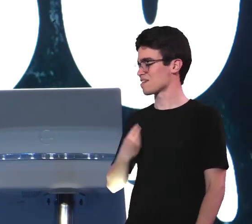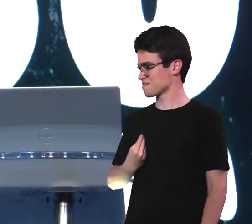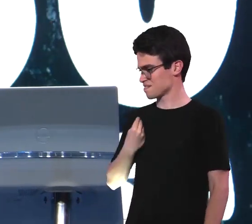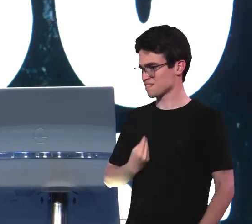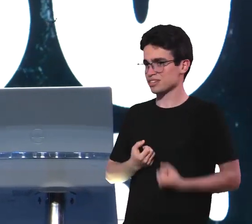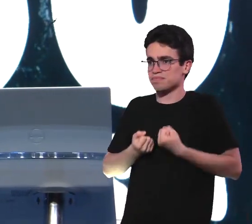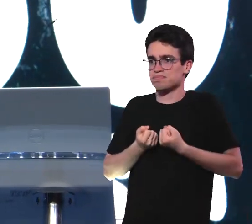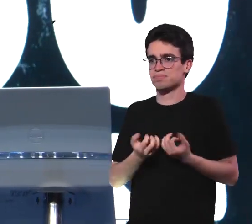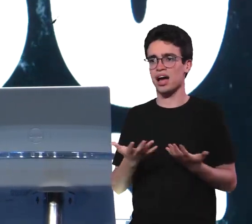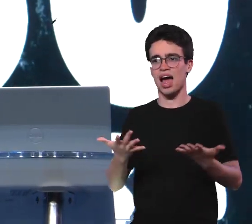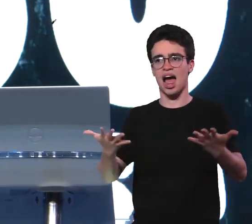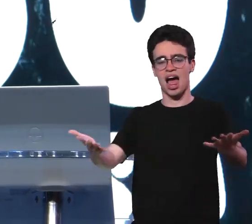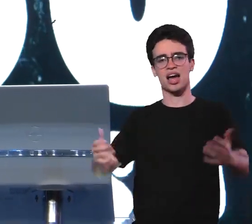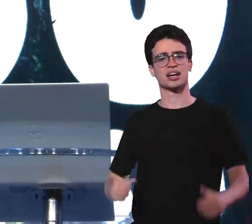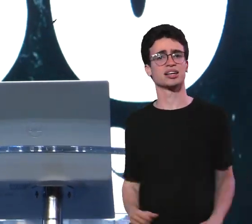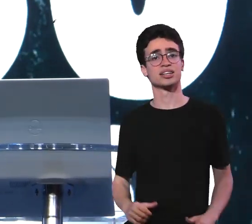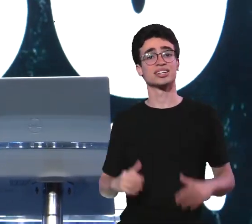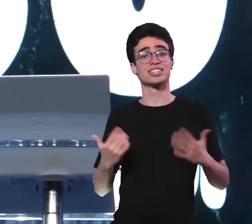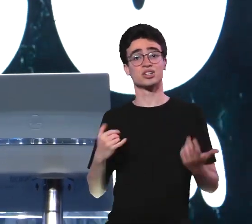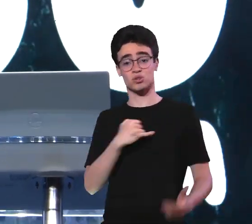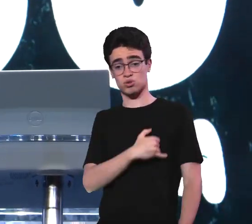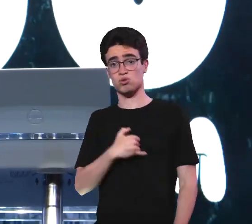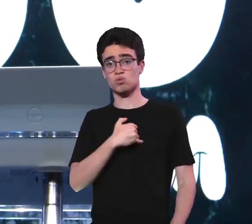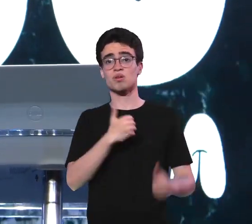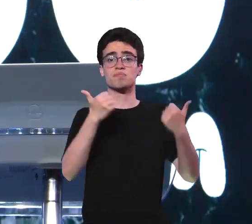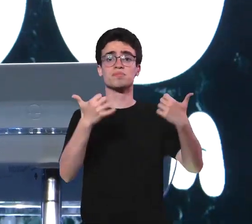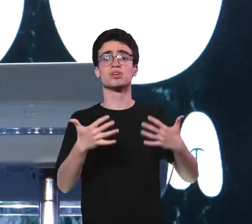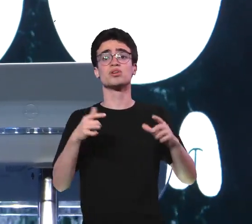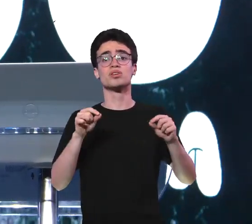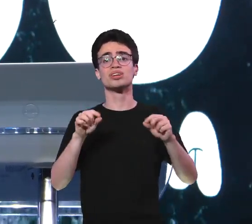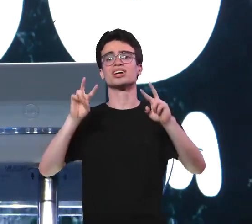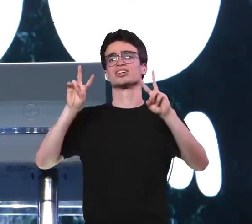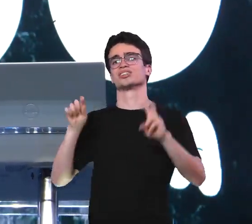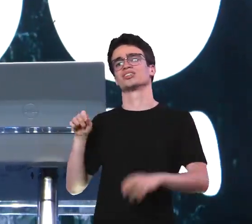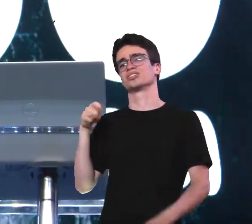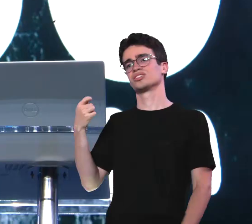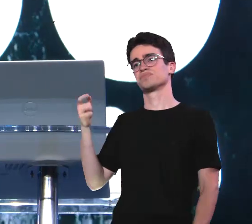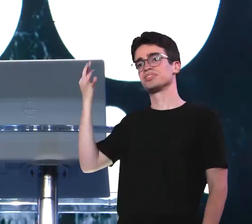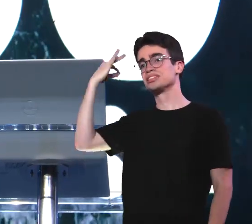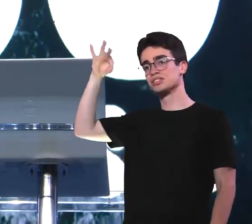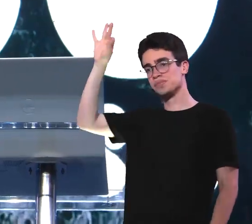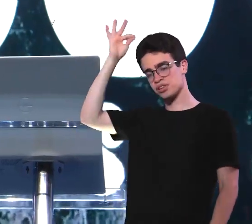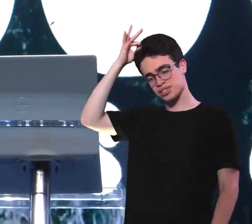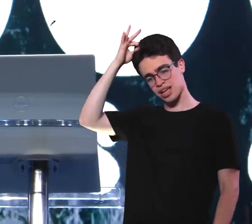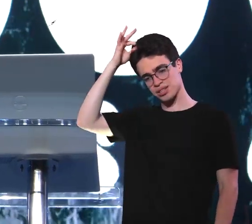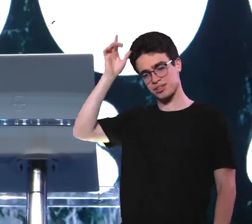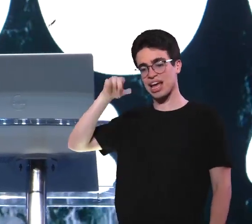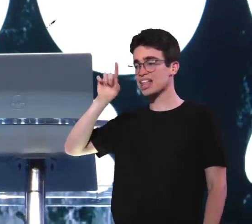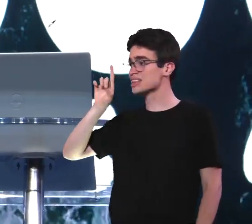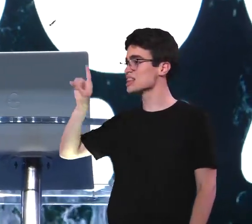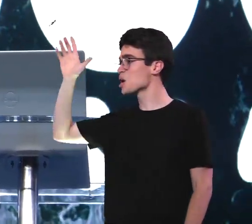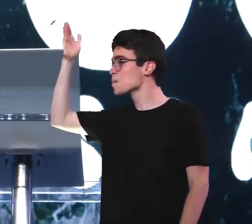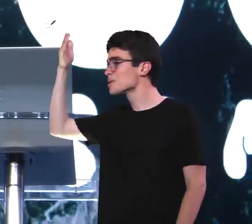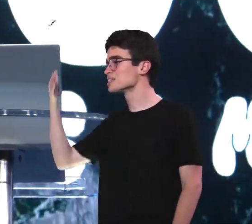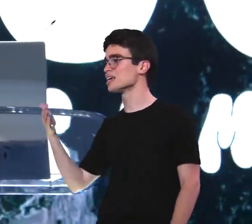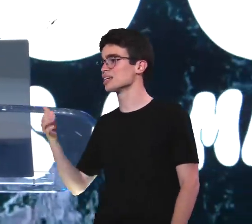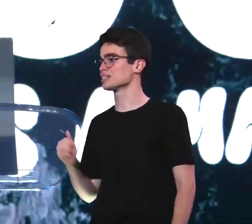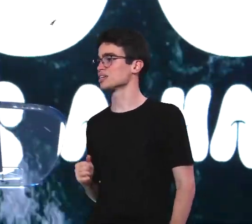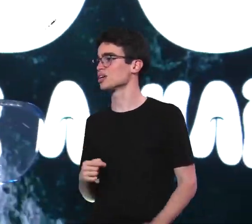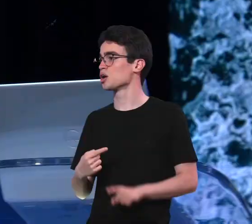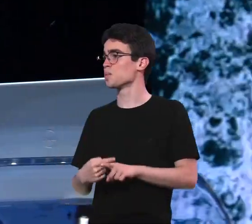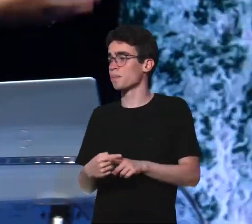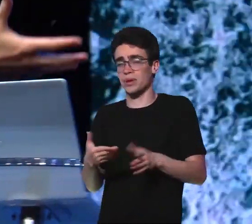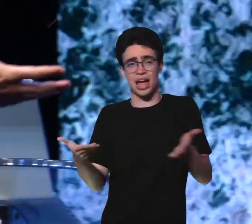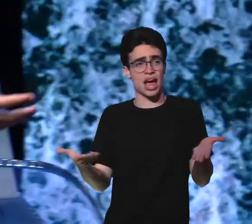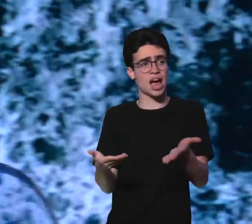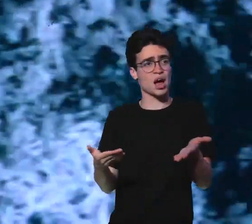diz que Jesus estava falando do Espírito Santo, da presença de Deus. que agora não era apenas o